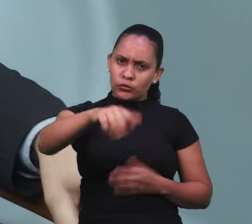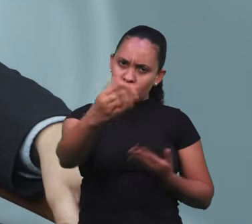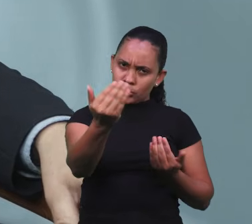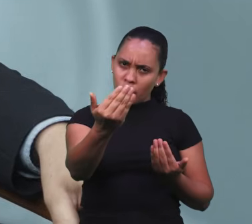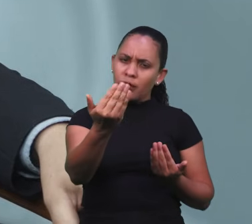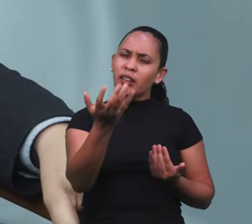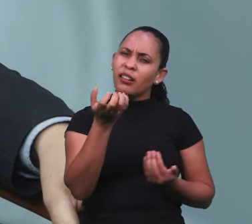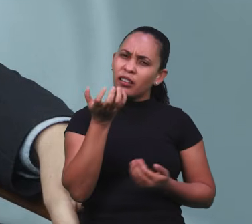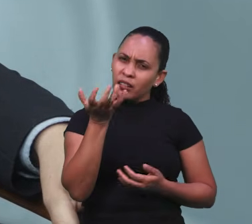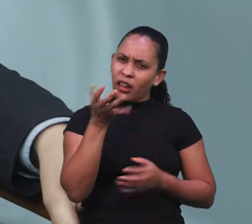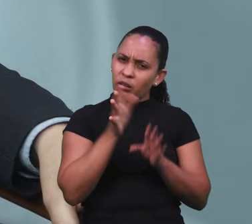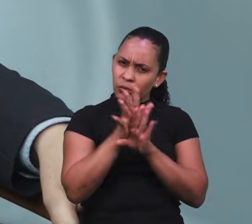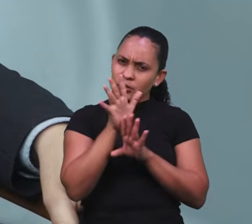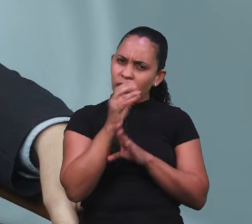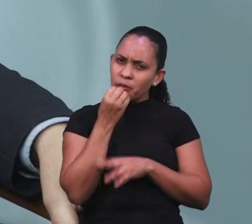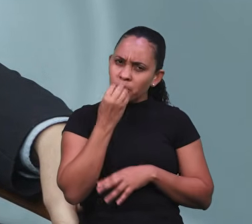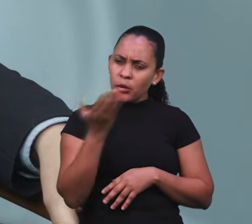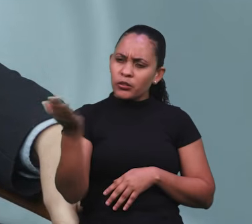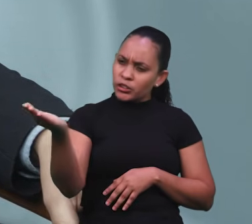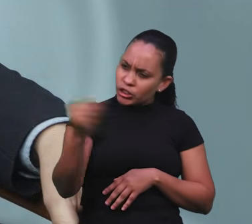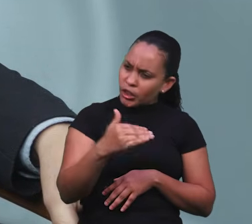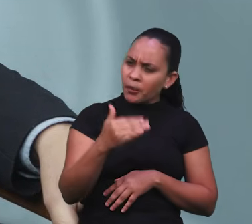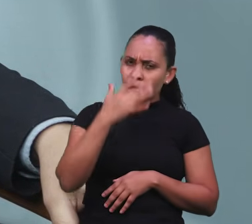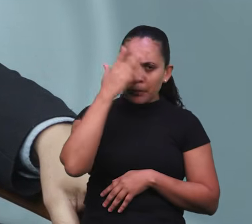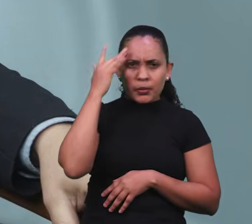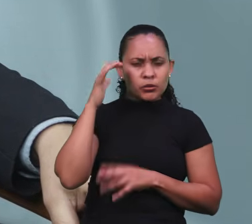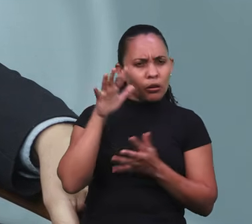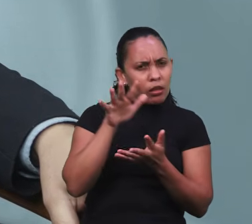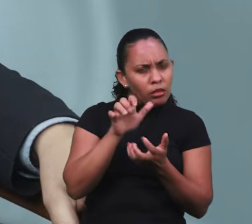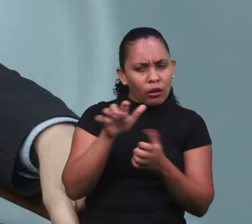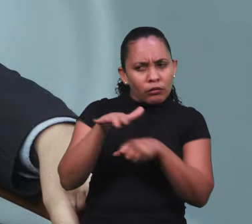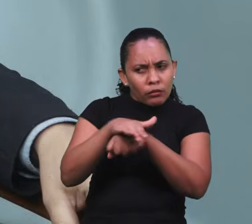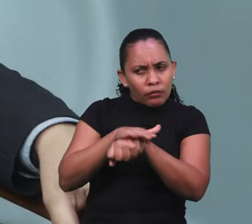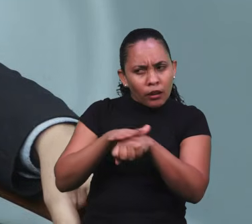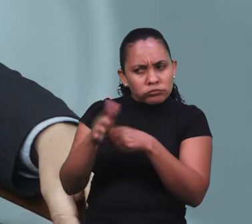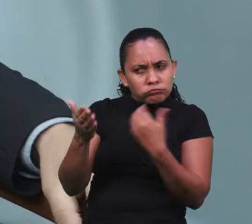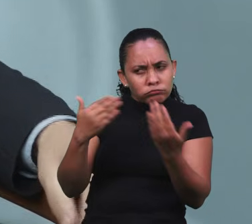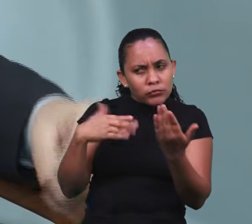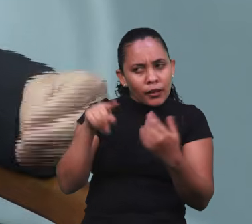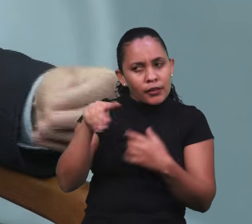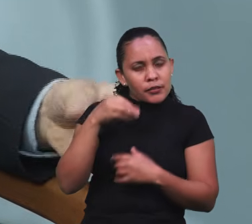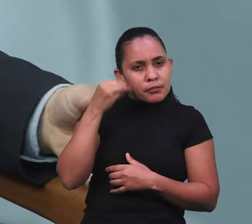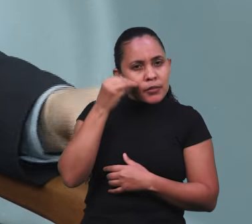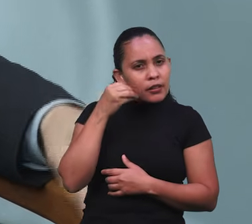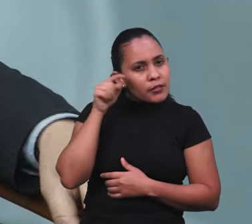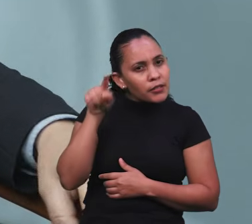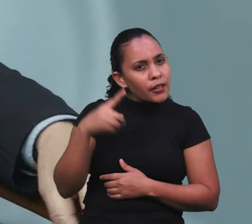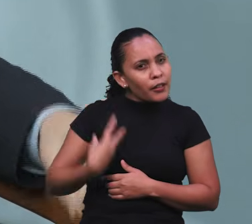citou isso. O jovem quer um bom conselho? Chama o idoso, conversa com ele. A